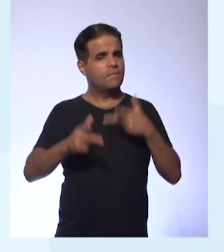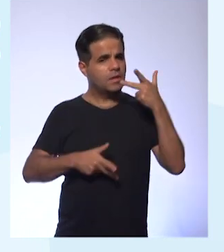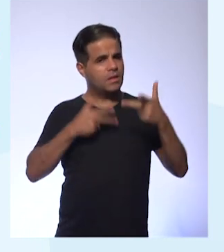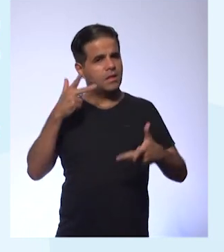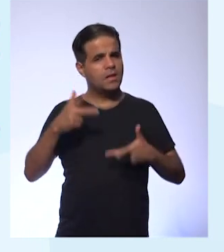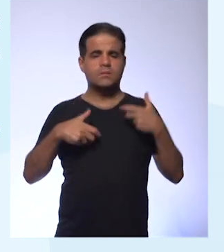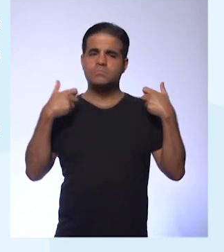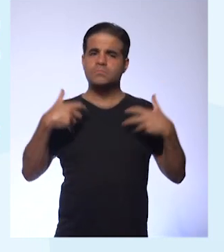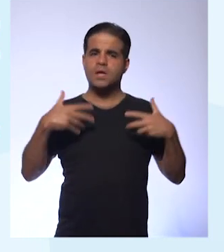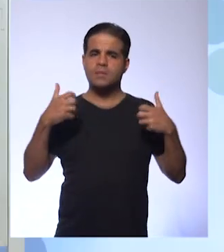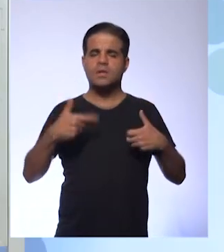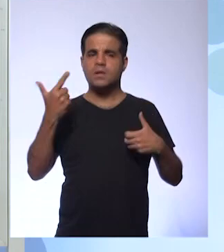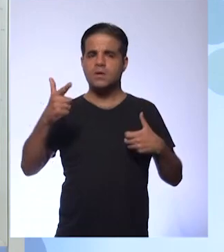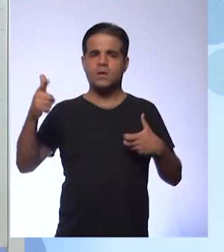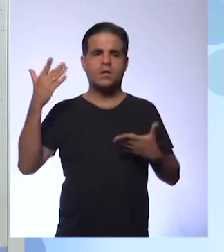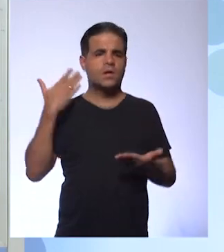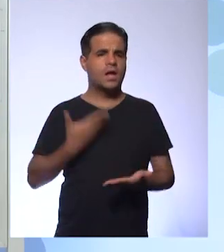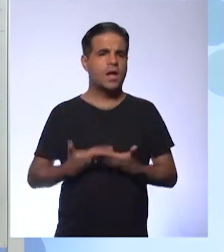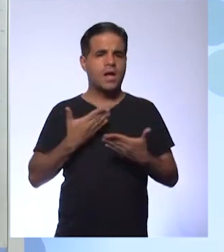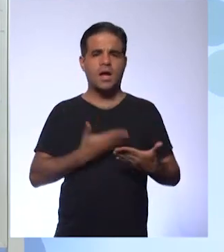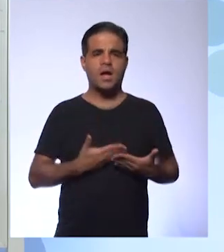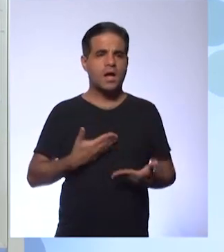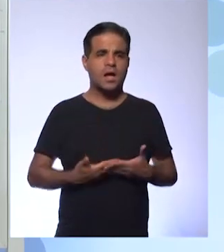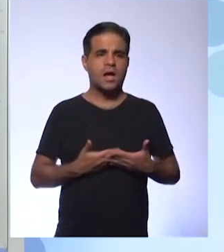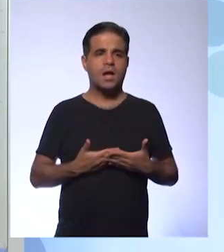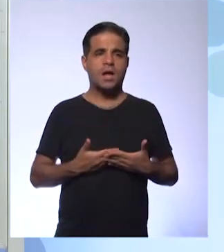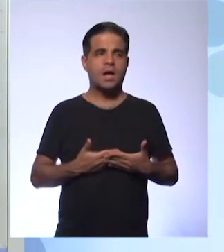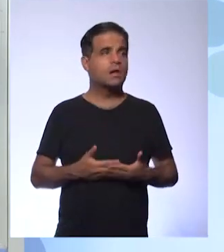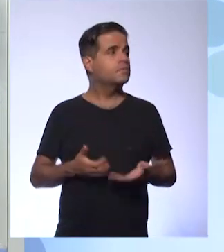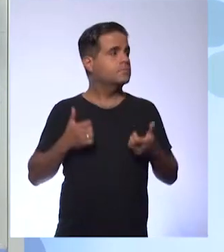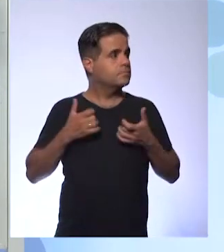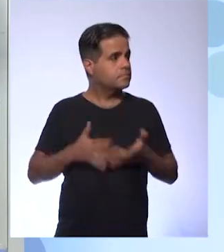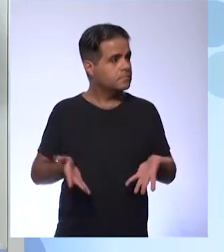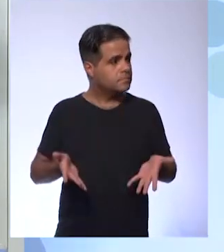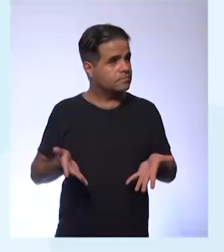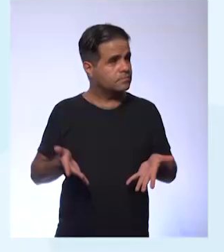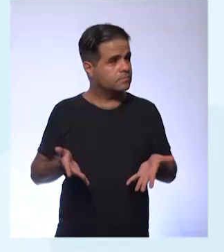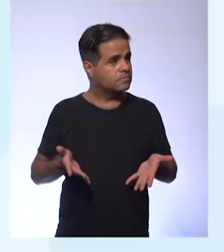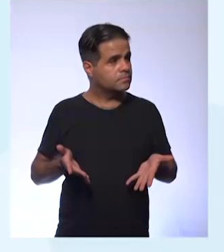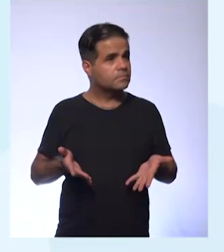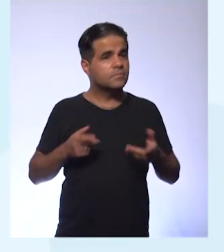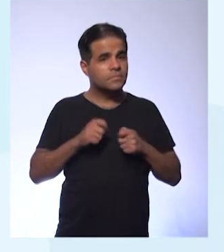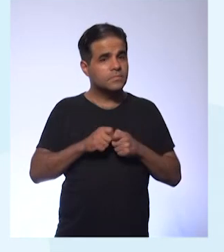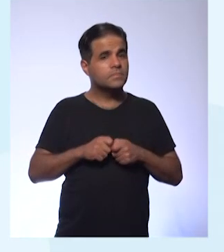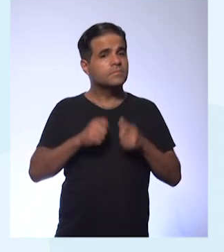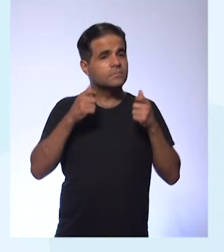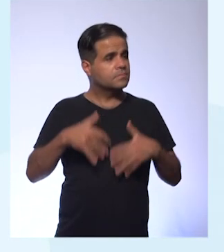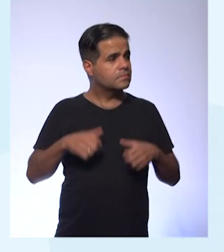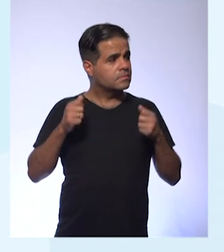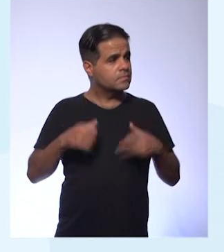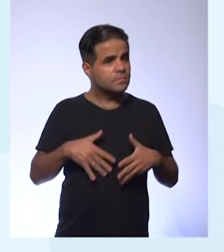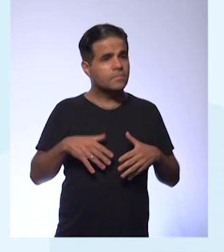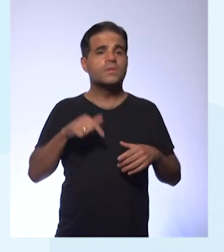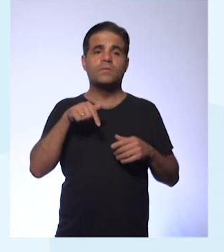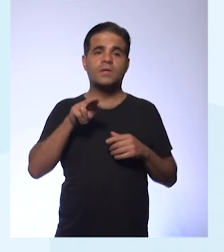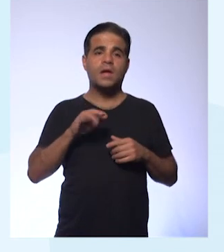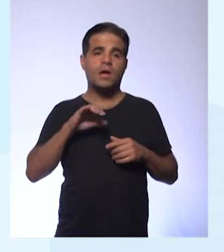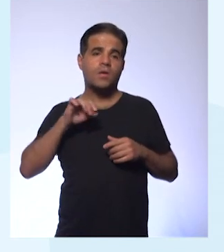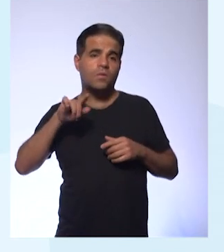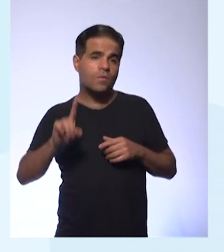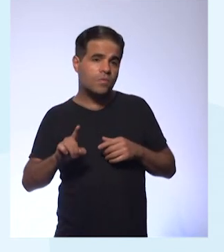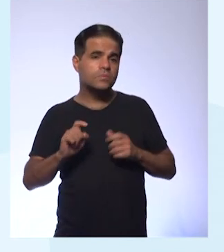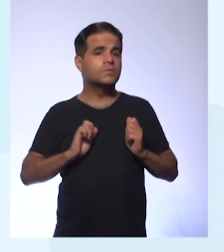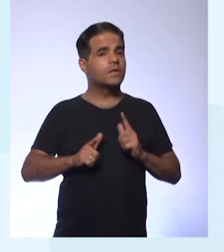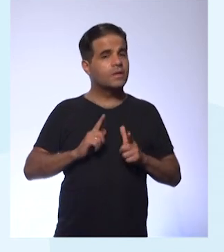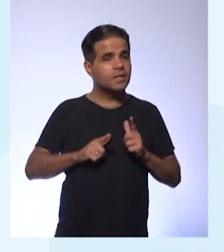sobre isso nas próximas aulas. Deixa aí pra gente, olha só, aí o que vocês acharam da aula, tem o QR Code, o